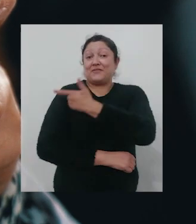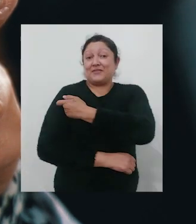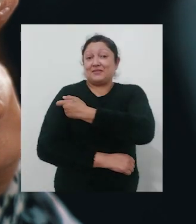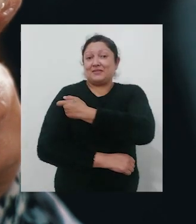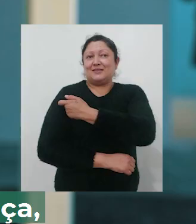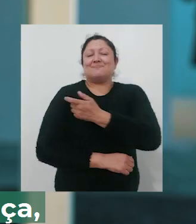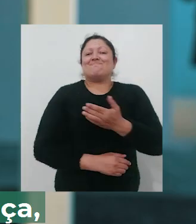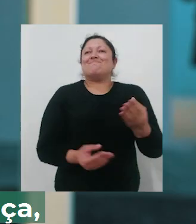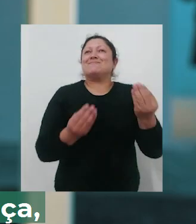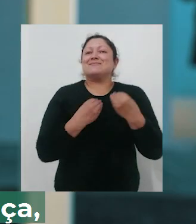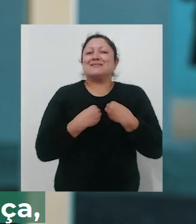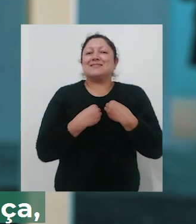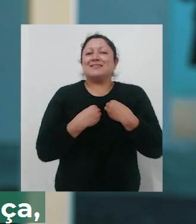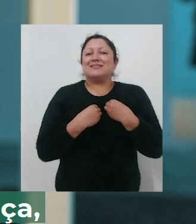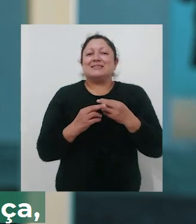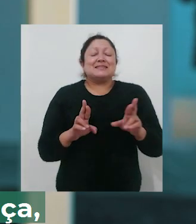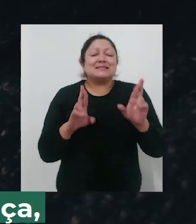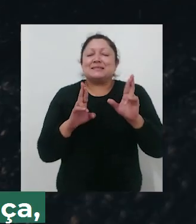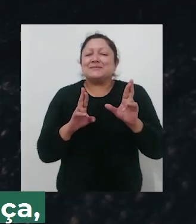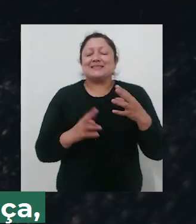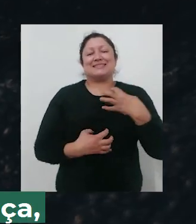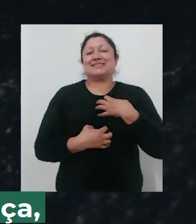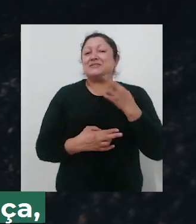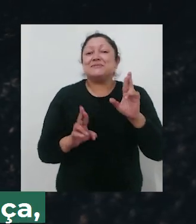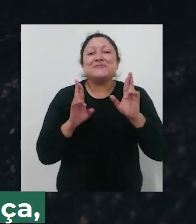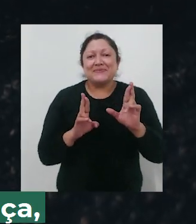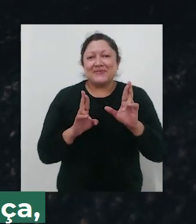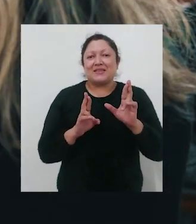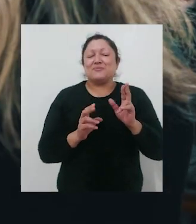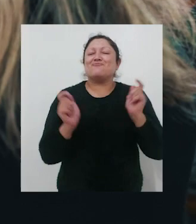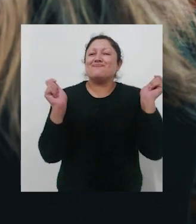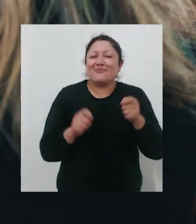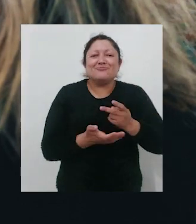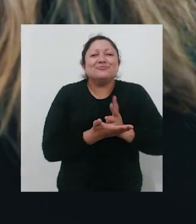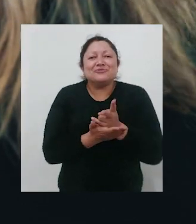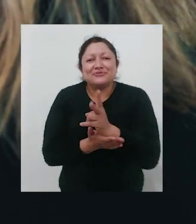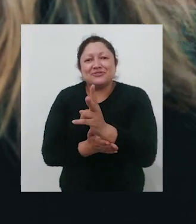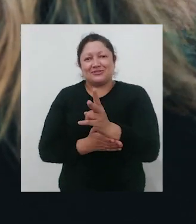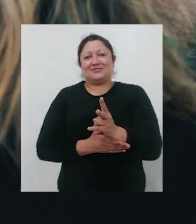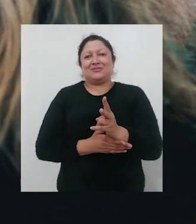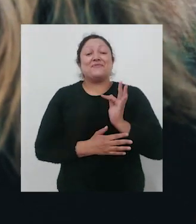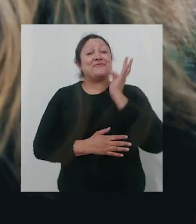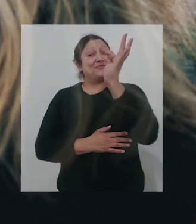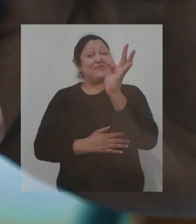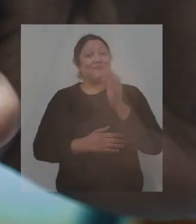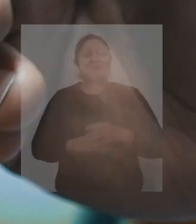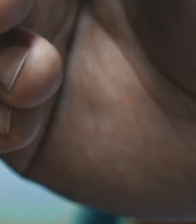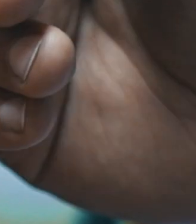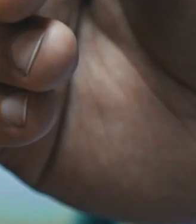A vacina, ela traz, difícil até de falar, né? Porque ela traz esse sentimento de esperança mesmo, assim, de seguir, de continuidade, de